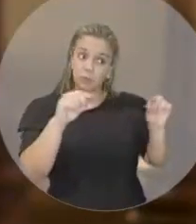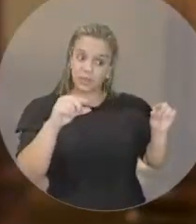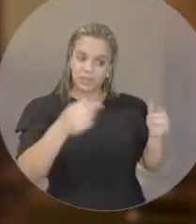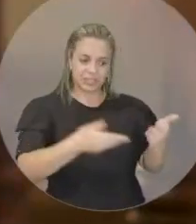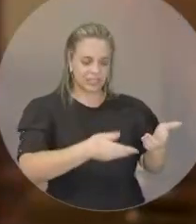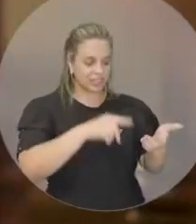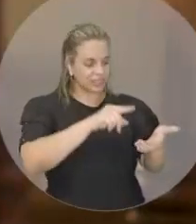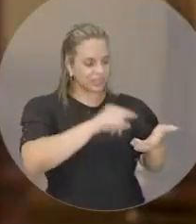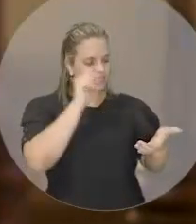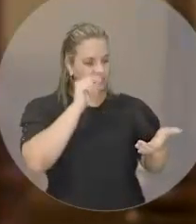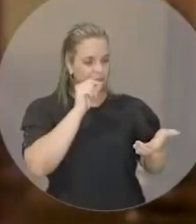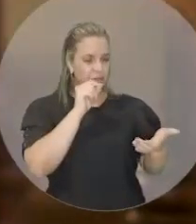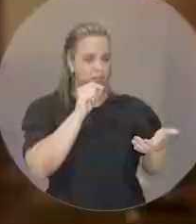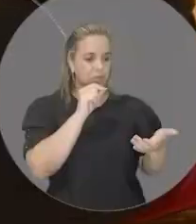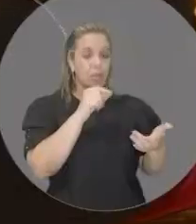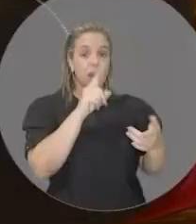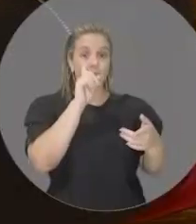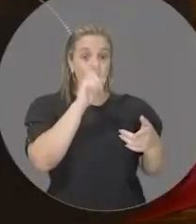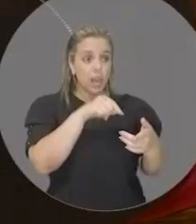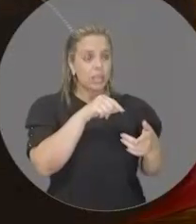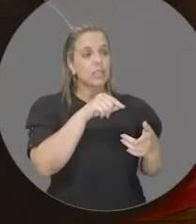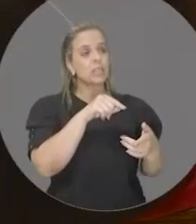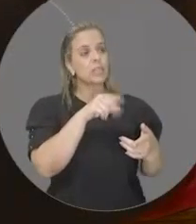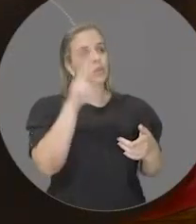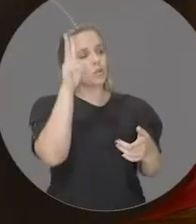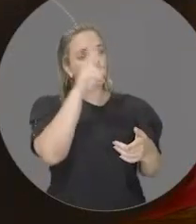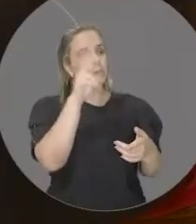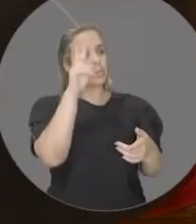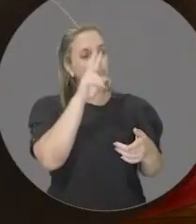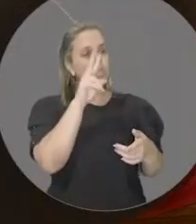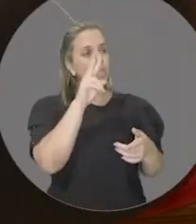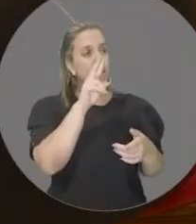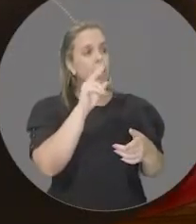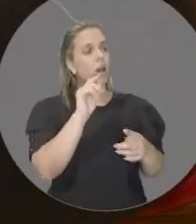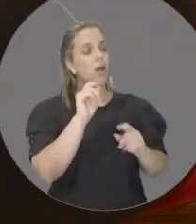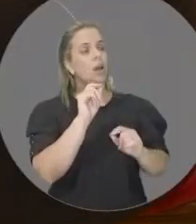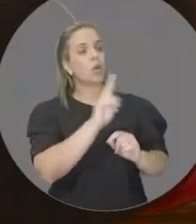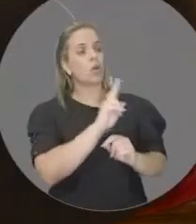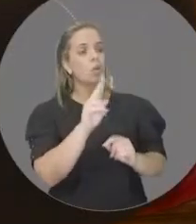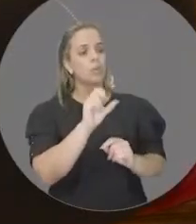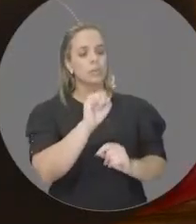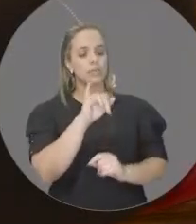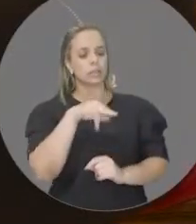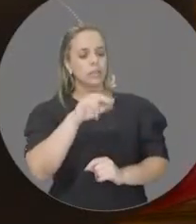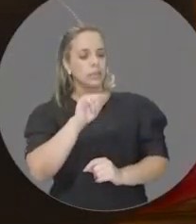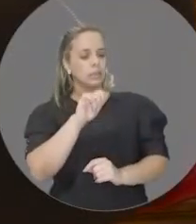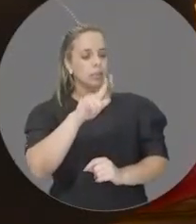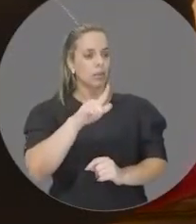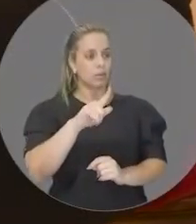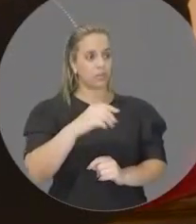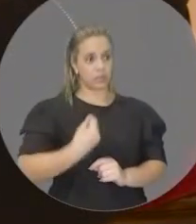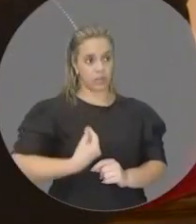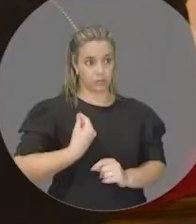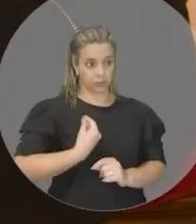trechinho dele, que é de um conto que se chama Sinal de Vida e que tá no livro.